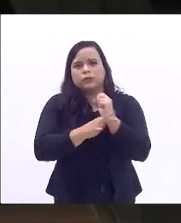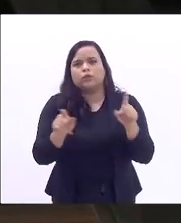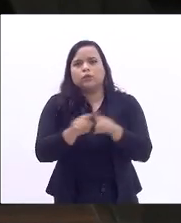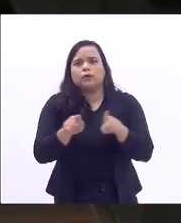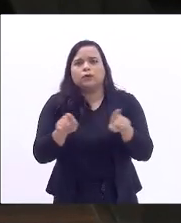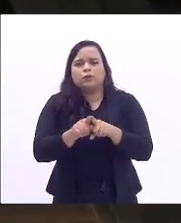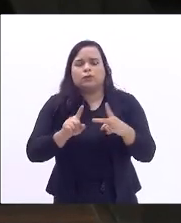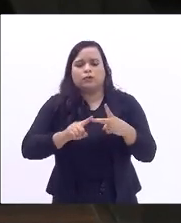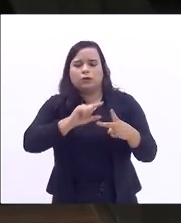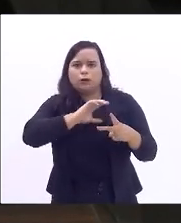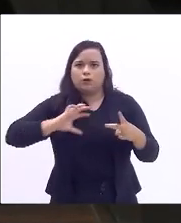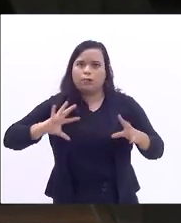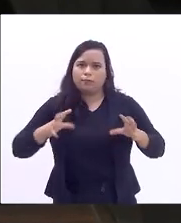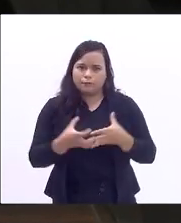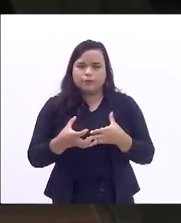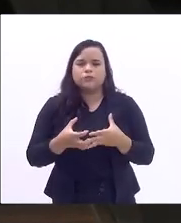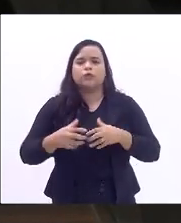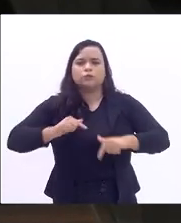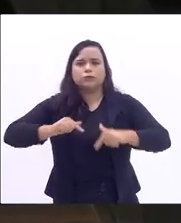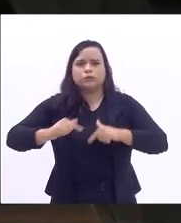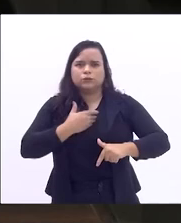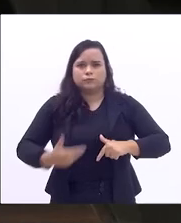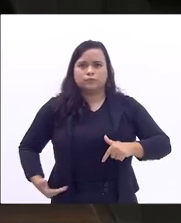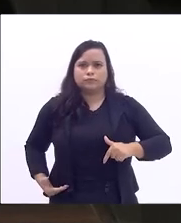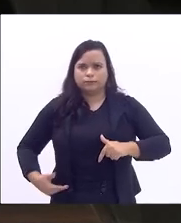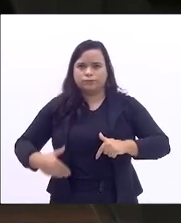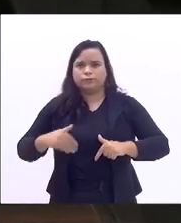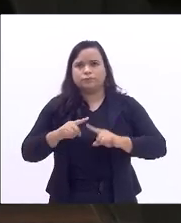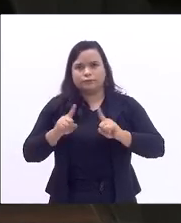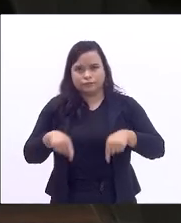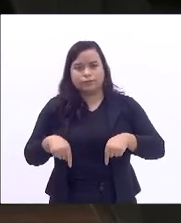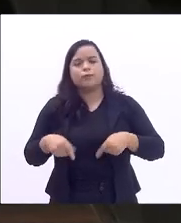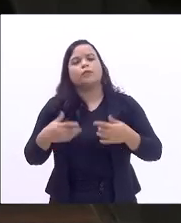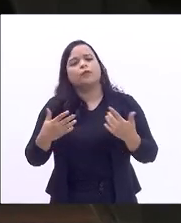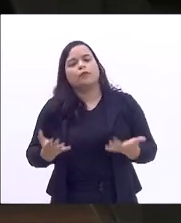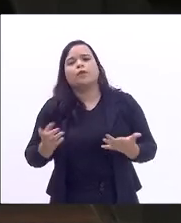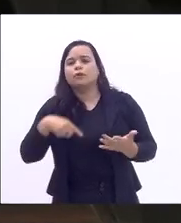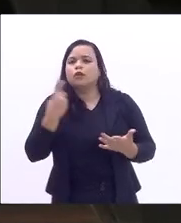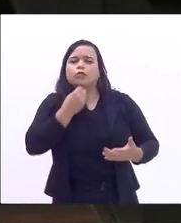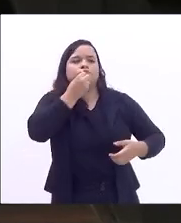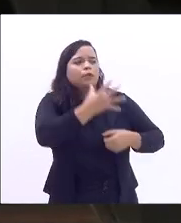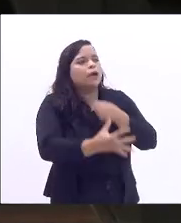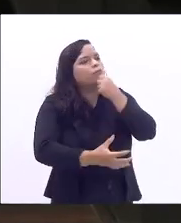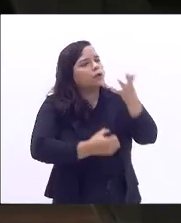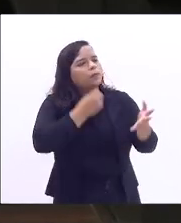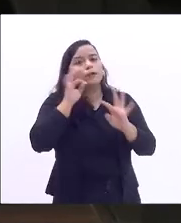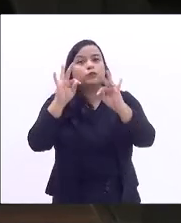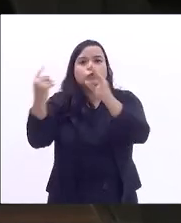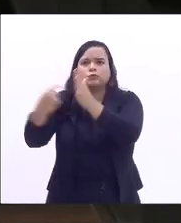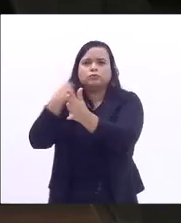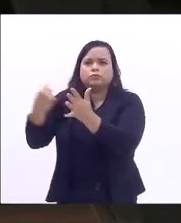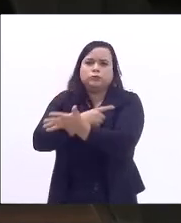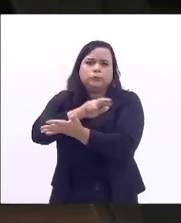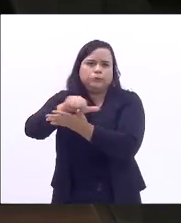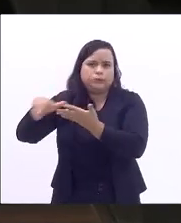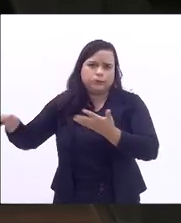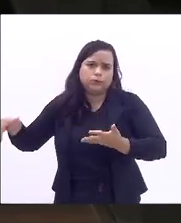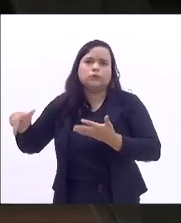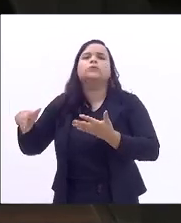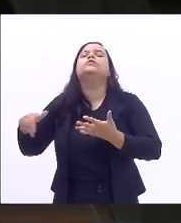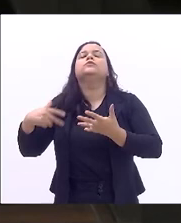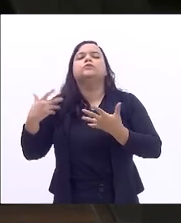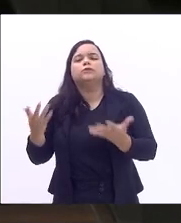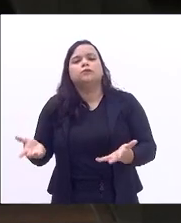comissão de servidores públicos e que então externamos a presidência tudo a questionamentos apresentados pelos servidores